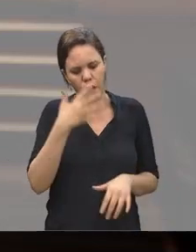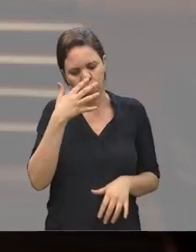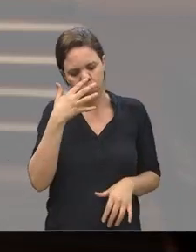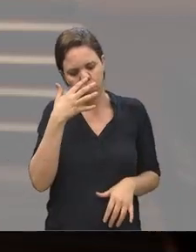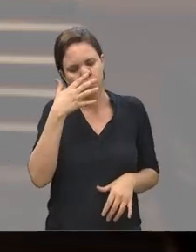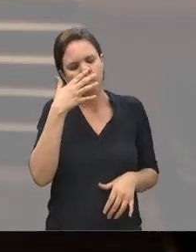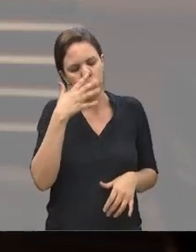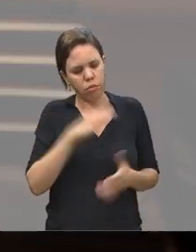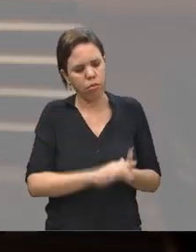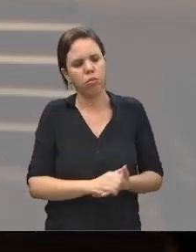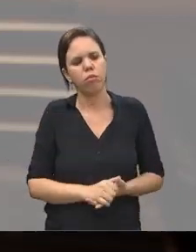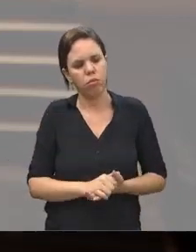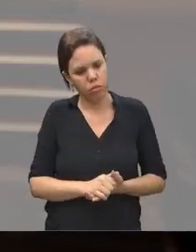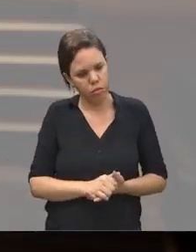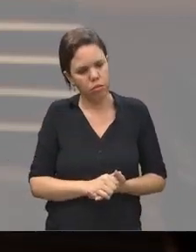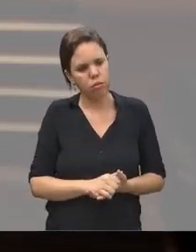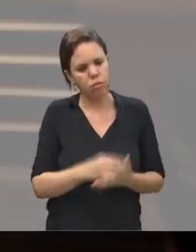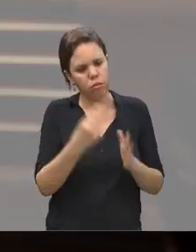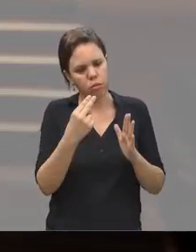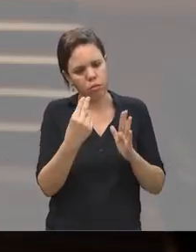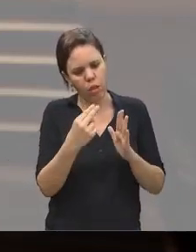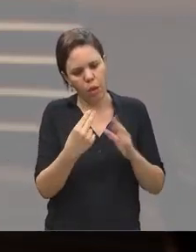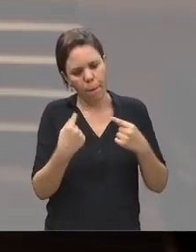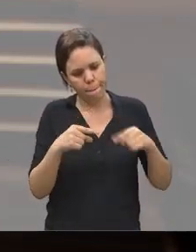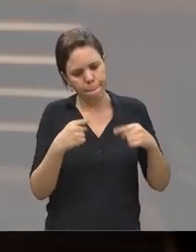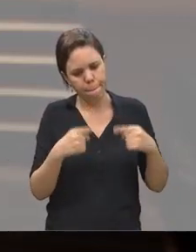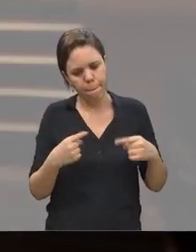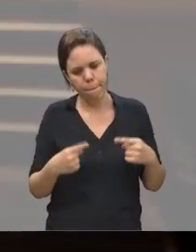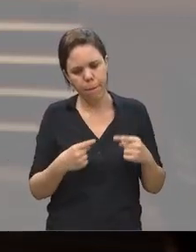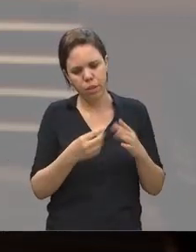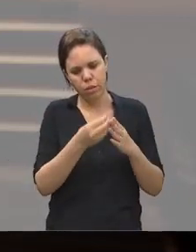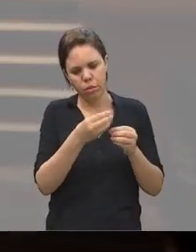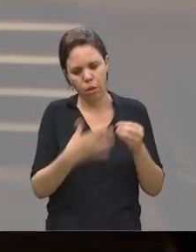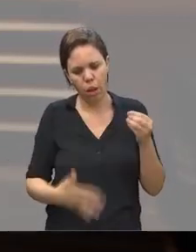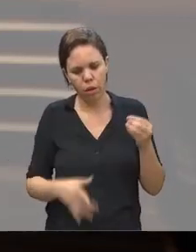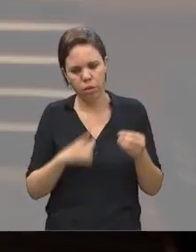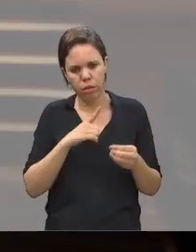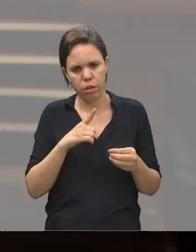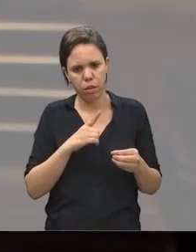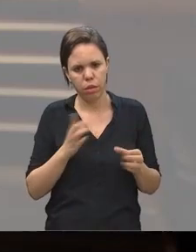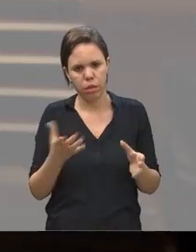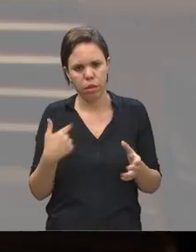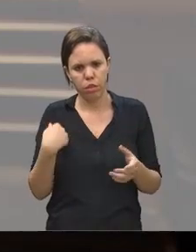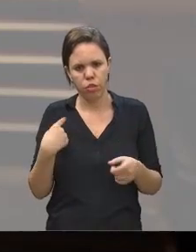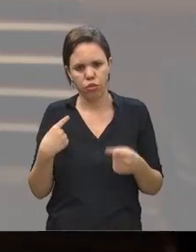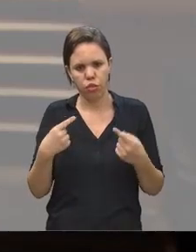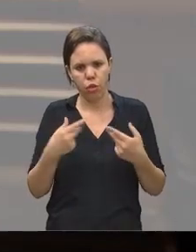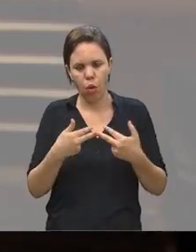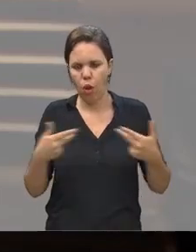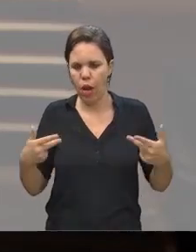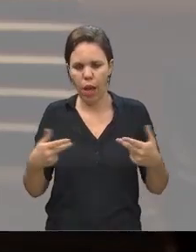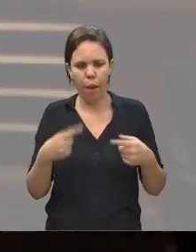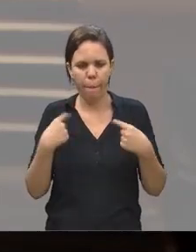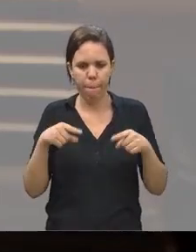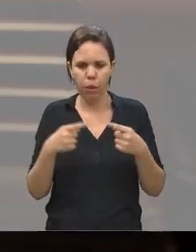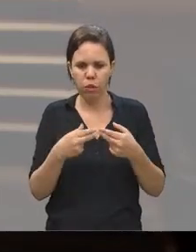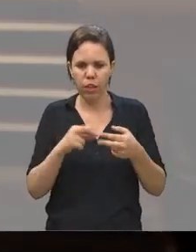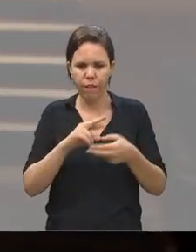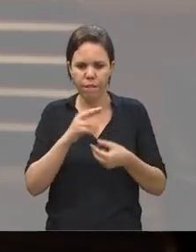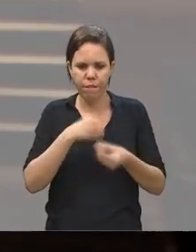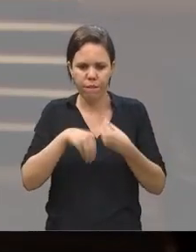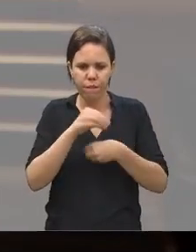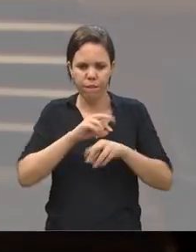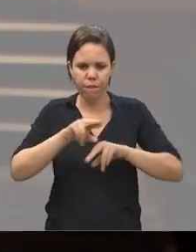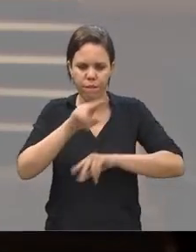fascinada pelo repertório eclético da sinfônica, sabe? A gente toca do popular ao clássico, ao erudito,